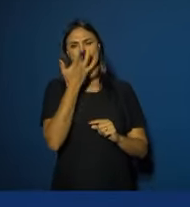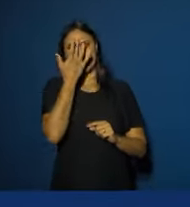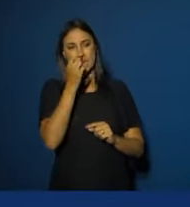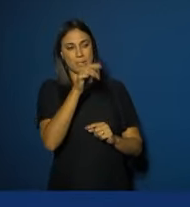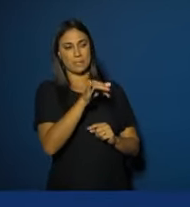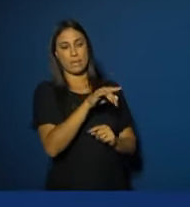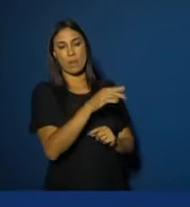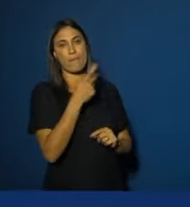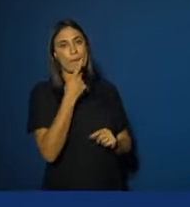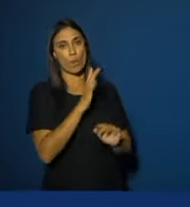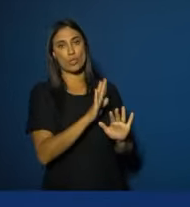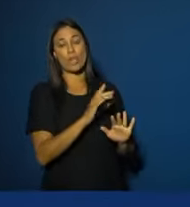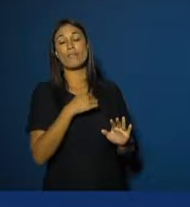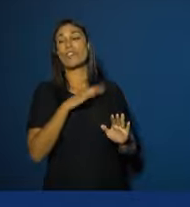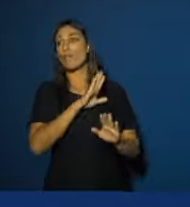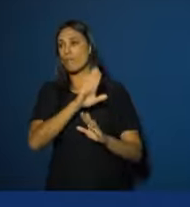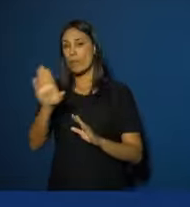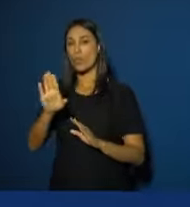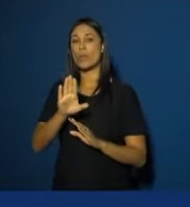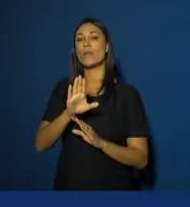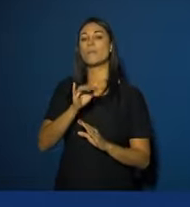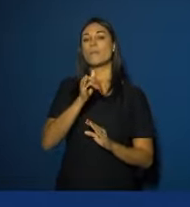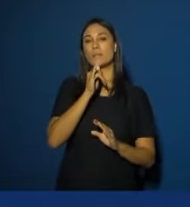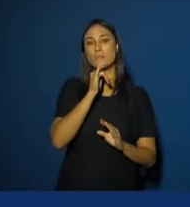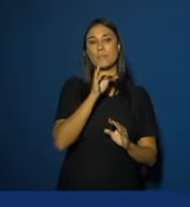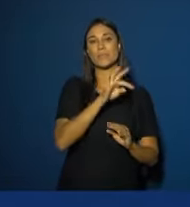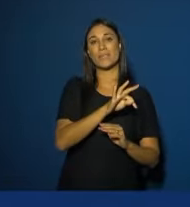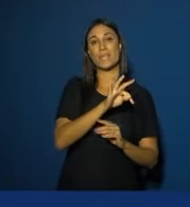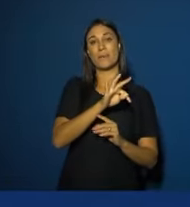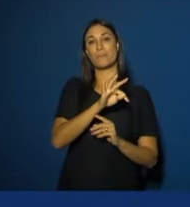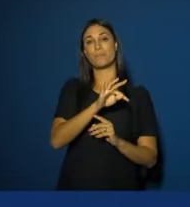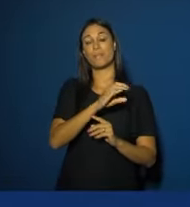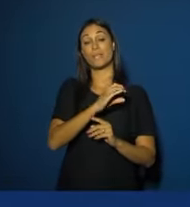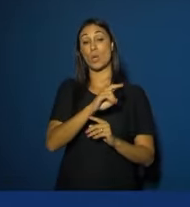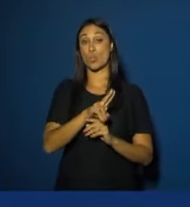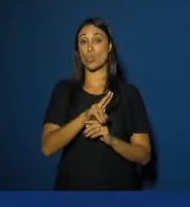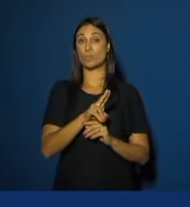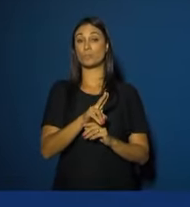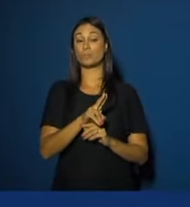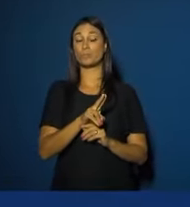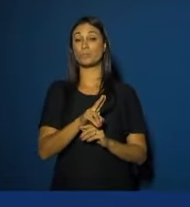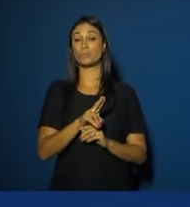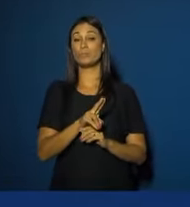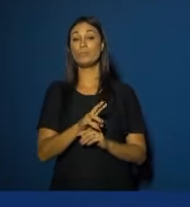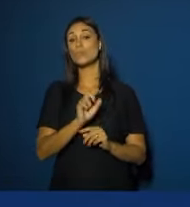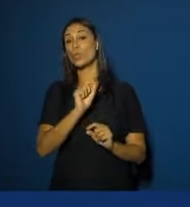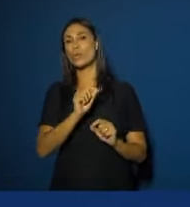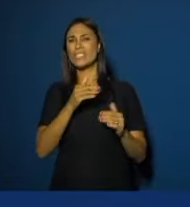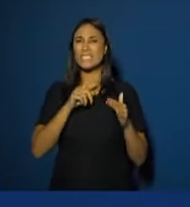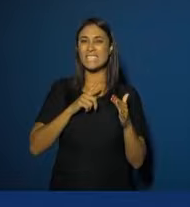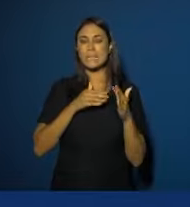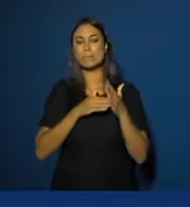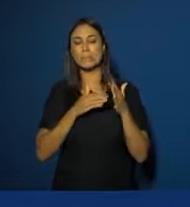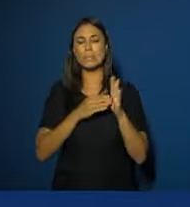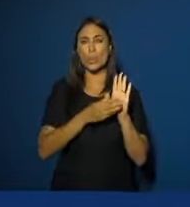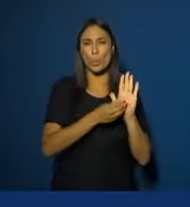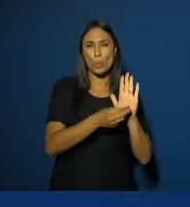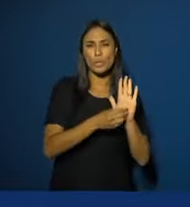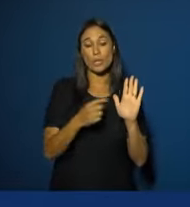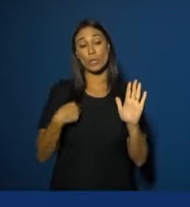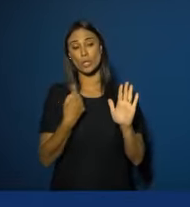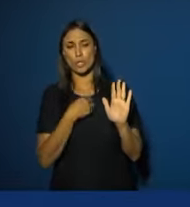citou, foi para concessão, deu deserta, o TCU tinha imposto limitações na modelagem que